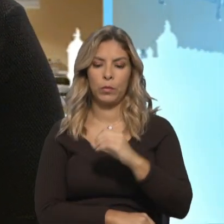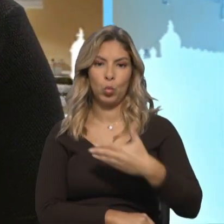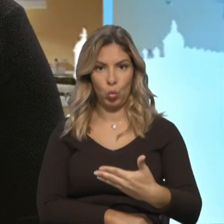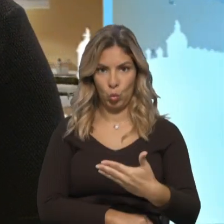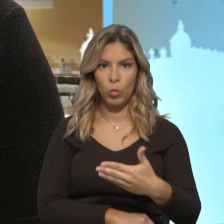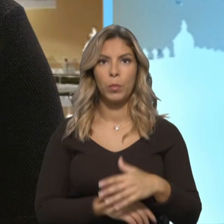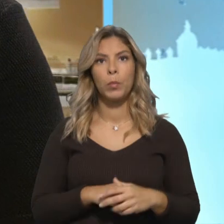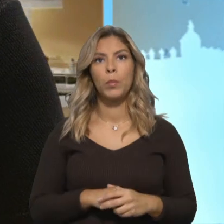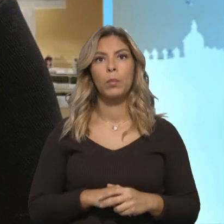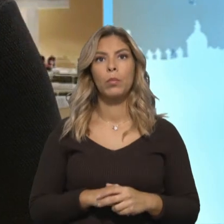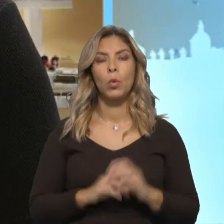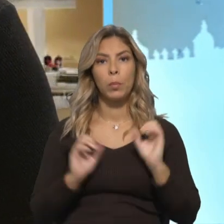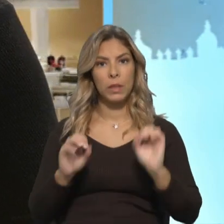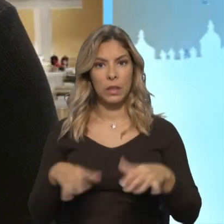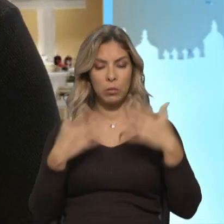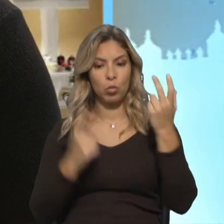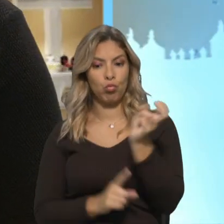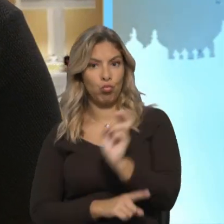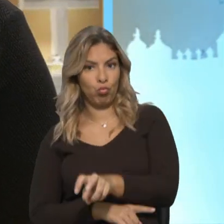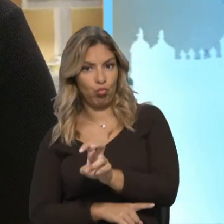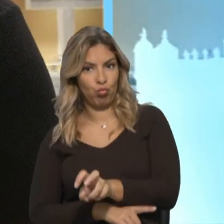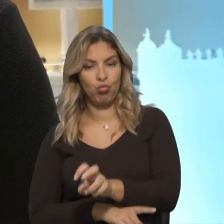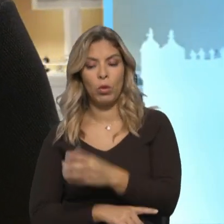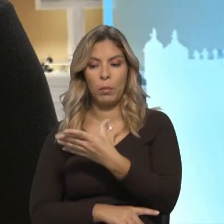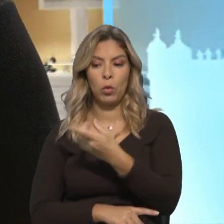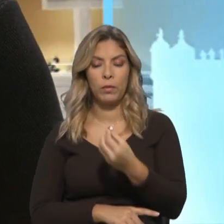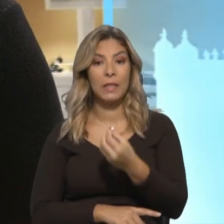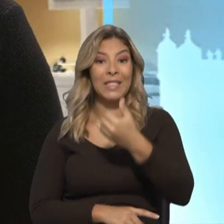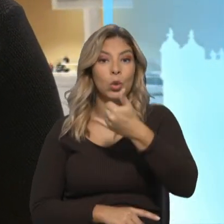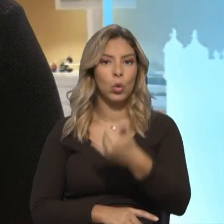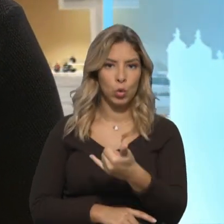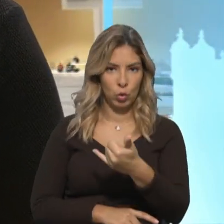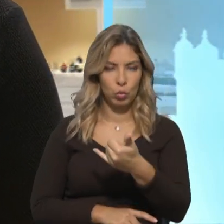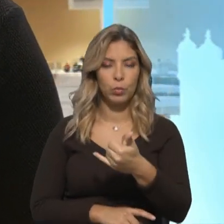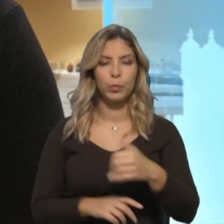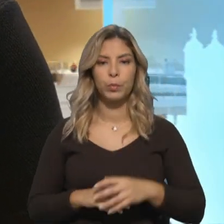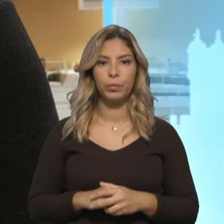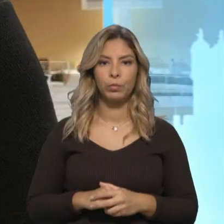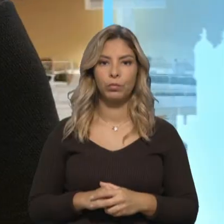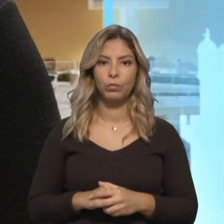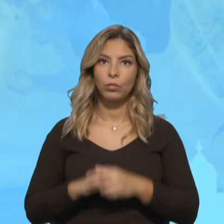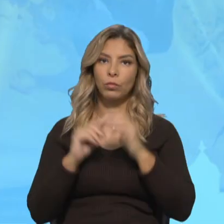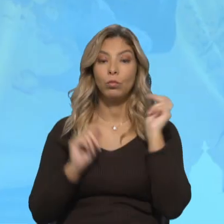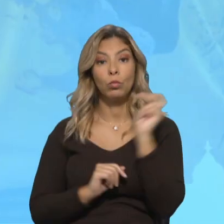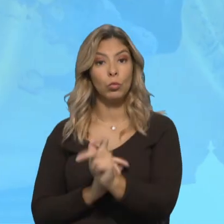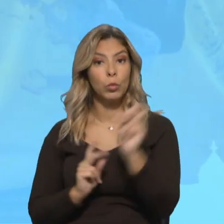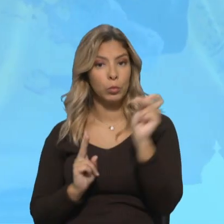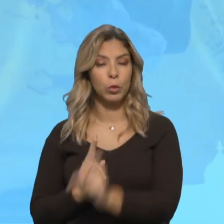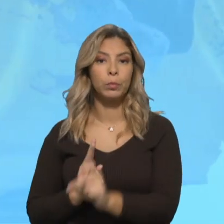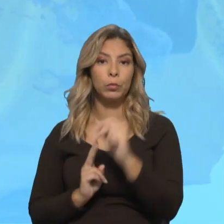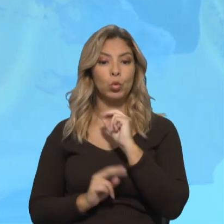primeiros missionários chegaram em junho de 1902. E então eram 2 sacerdotes e 2